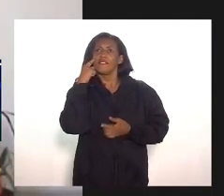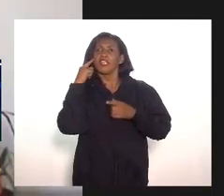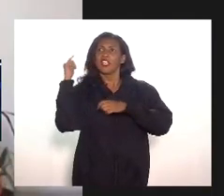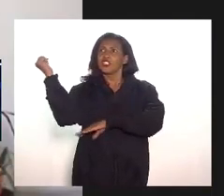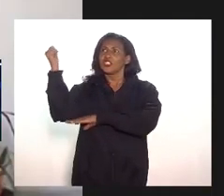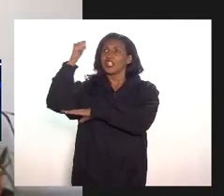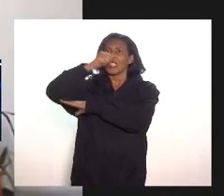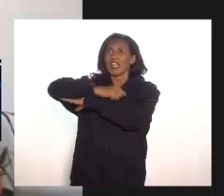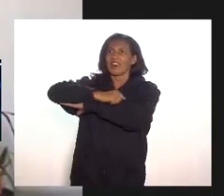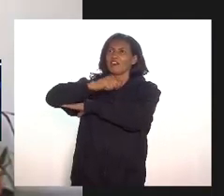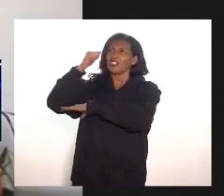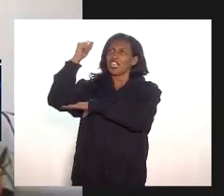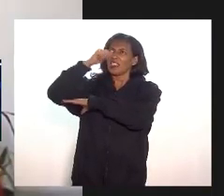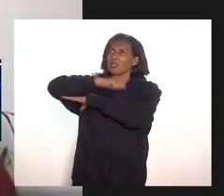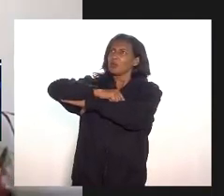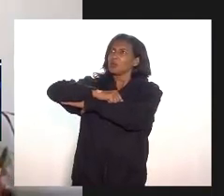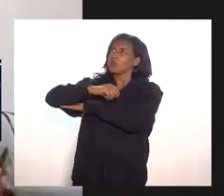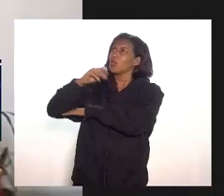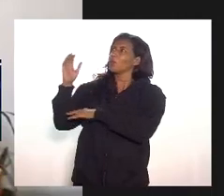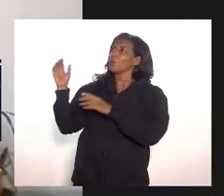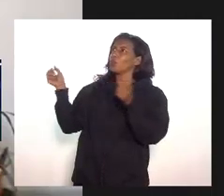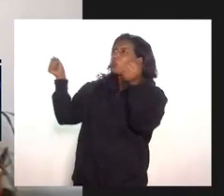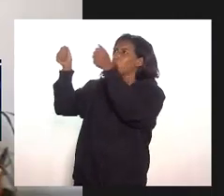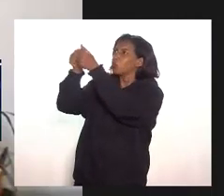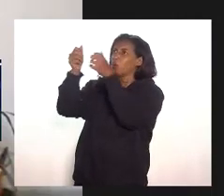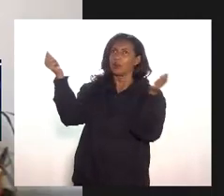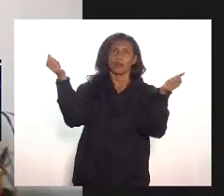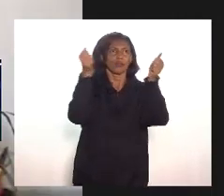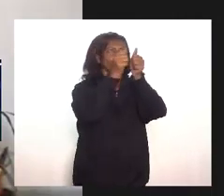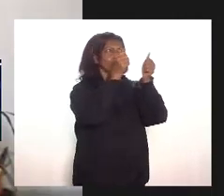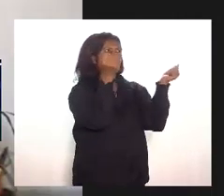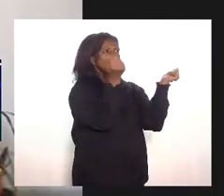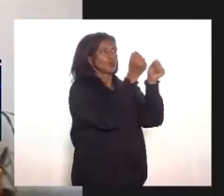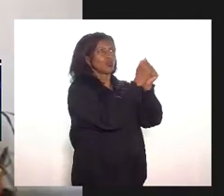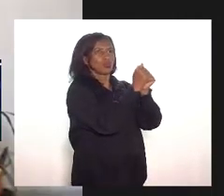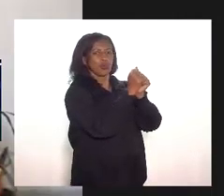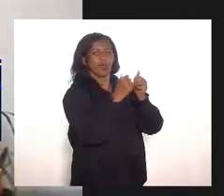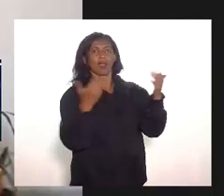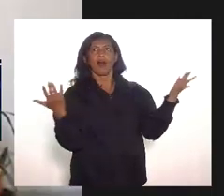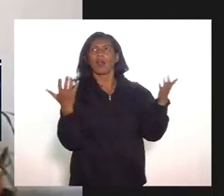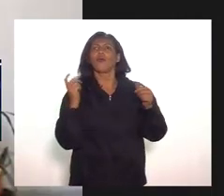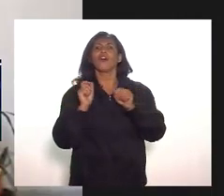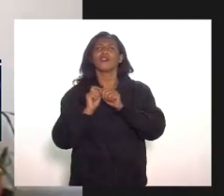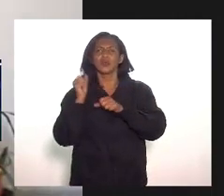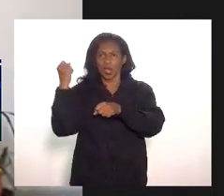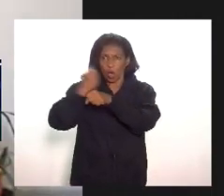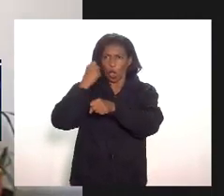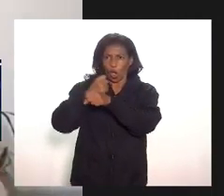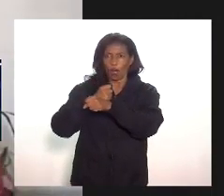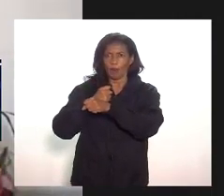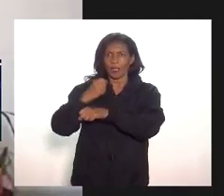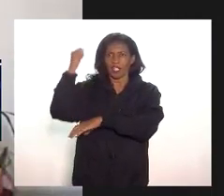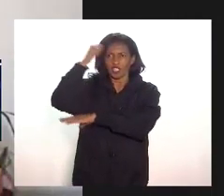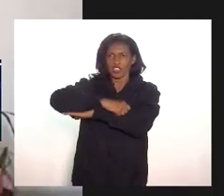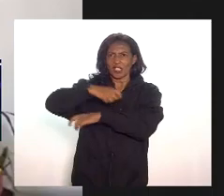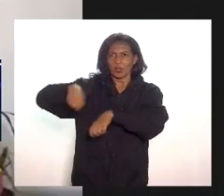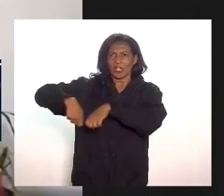fechadas, chumbadas, para climatização. O que que faz agora? Quebra as janelas? Que